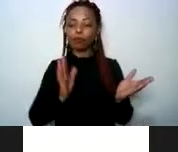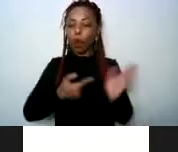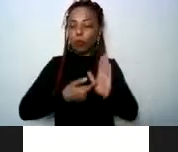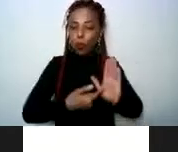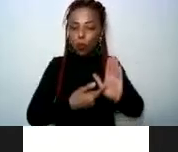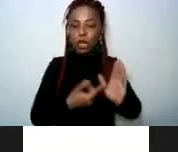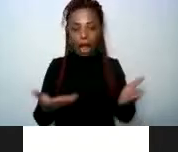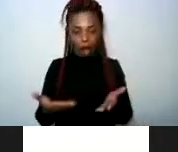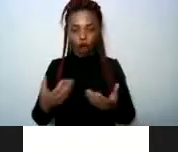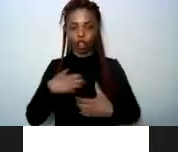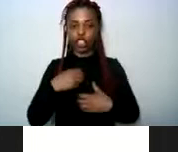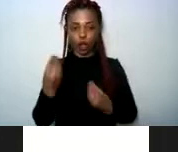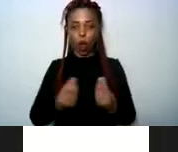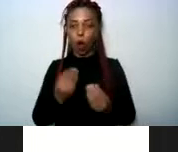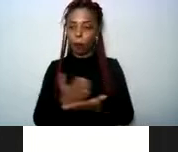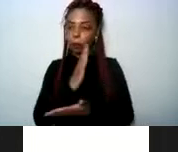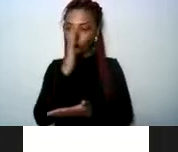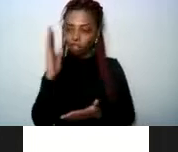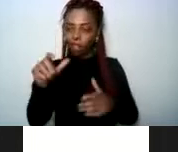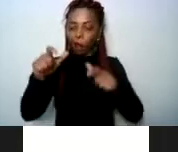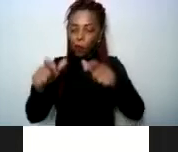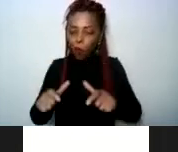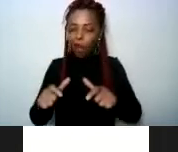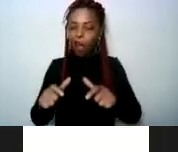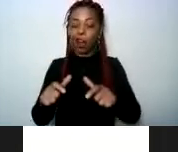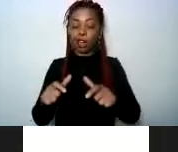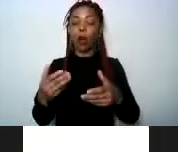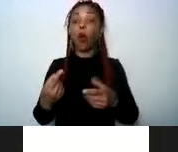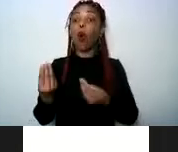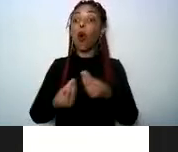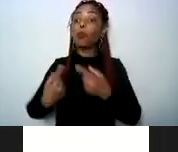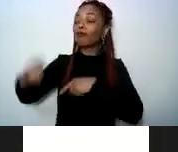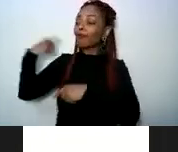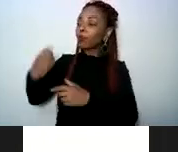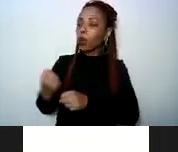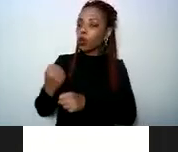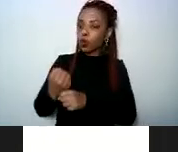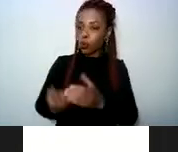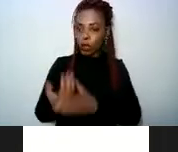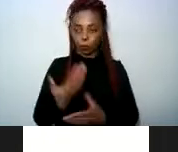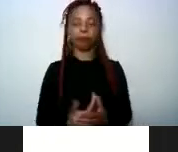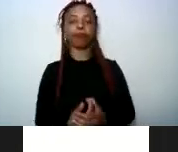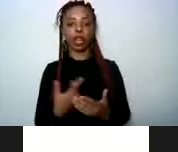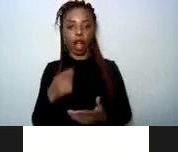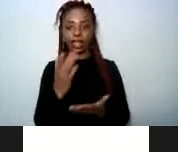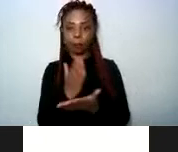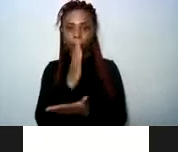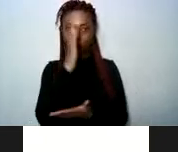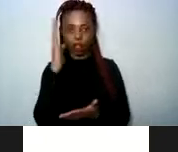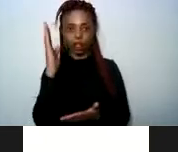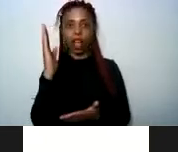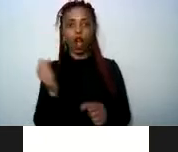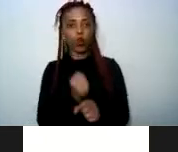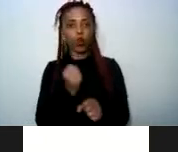hoje, aonde ela está, né, como que ela foi constituída. A biblioteca, né, que foi finalizada, sua construção em